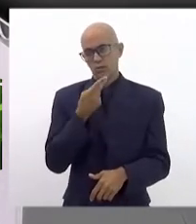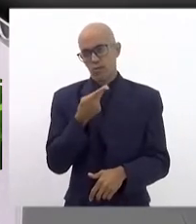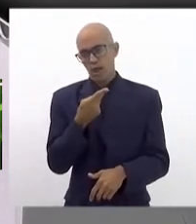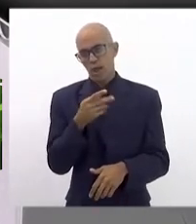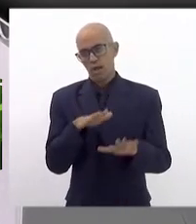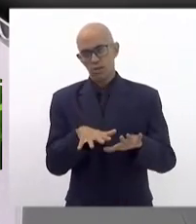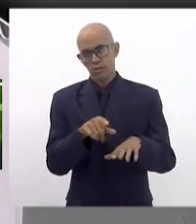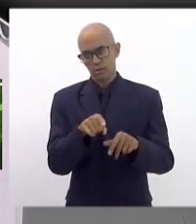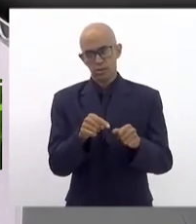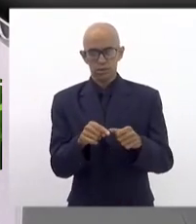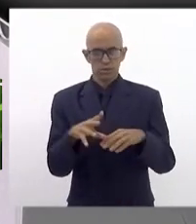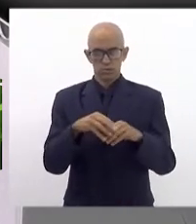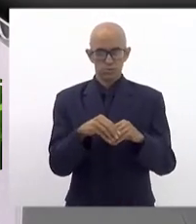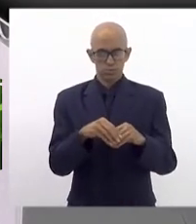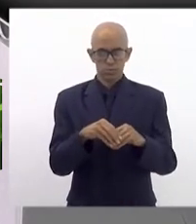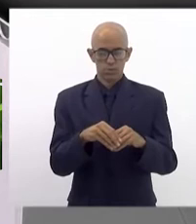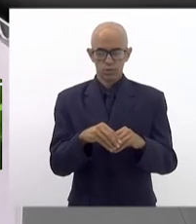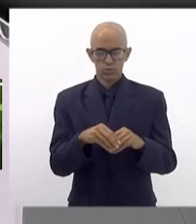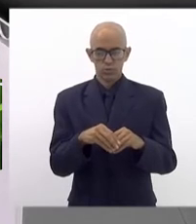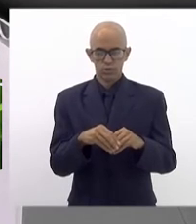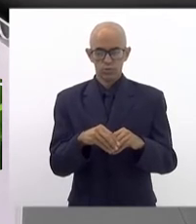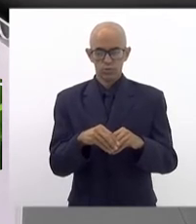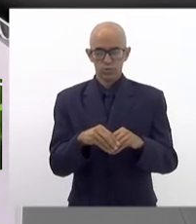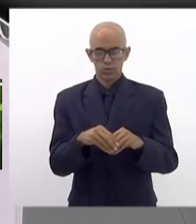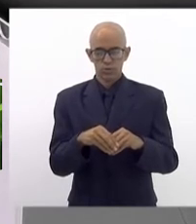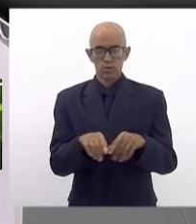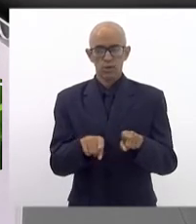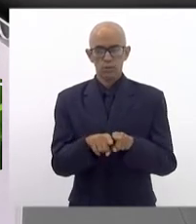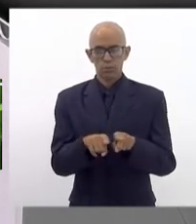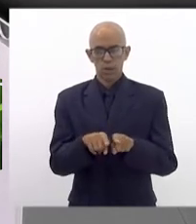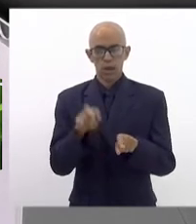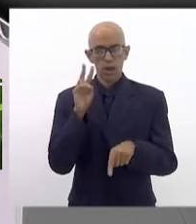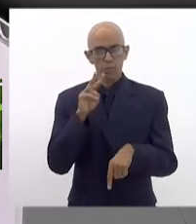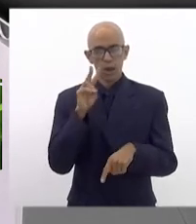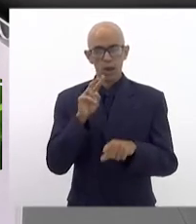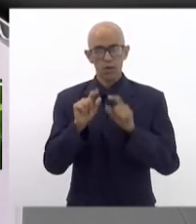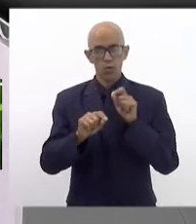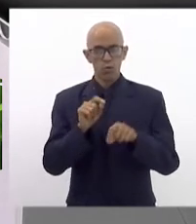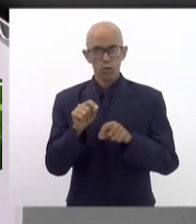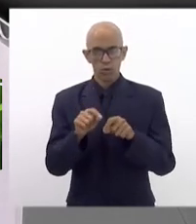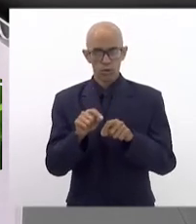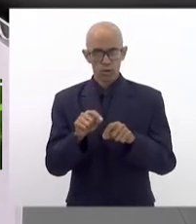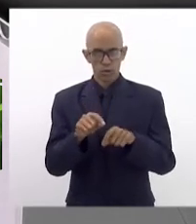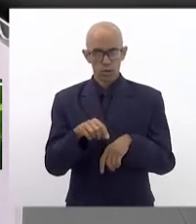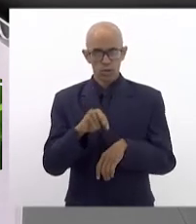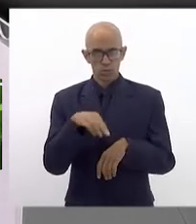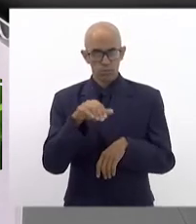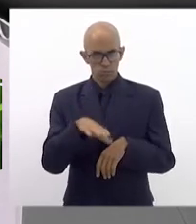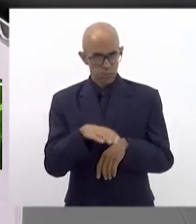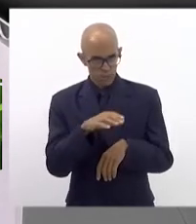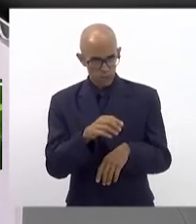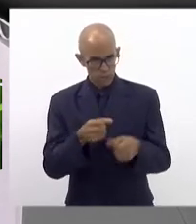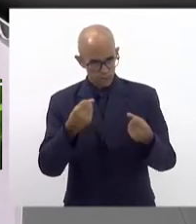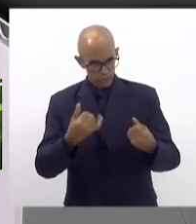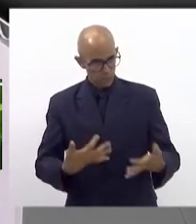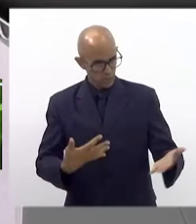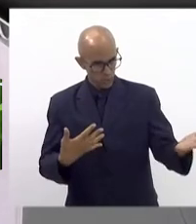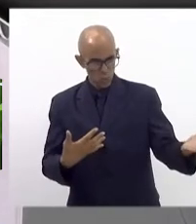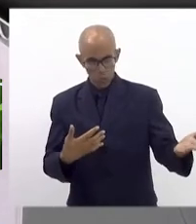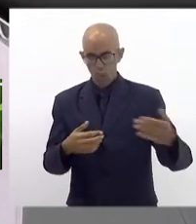essas contribuições, não é, e também lembrar aquilo que Carlos Mink nos colocou, não